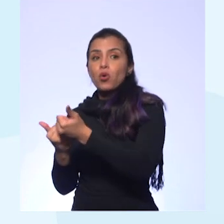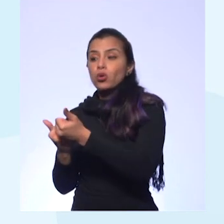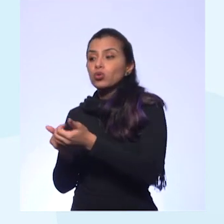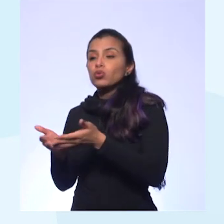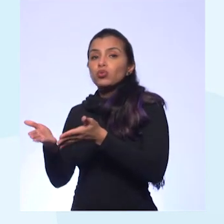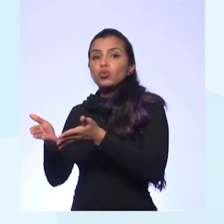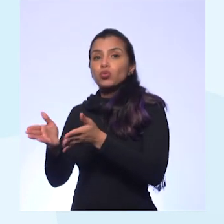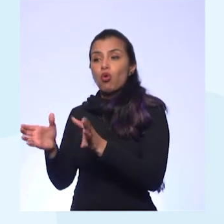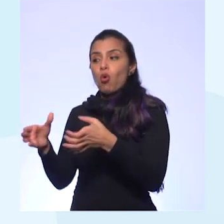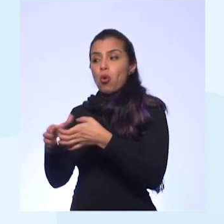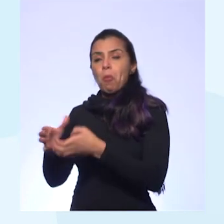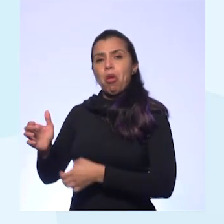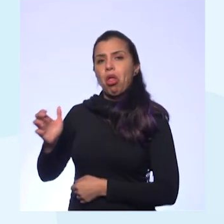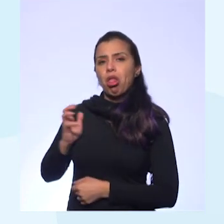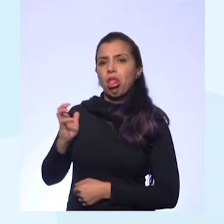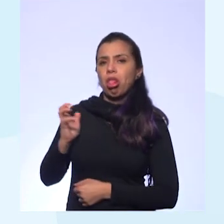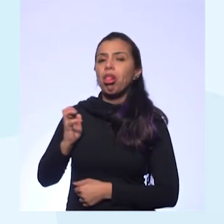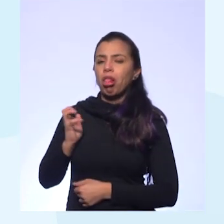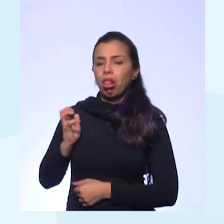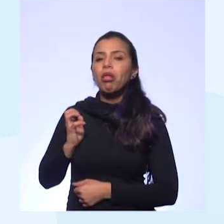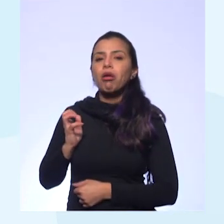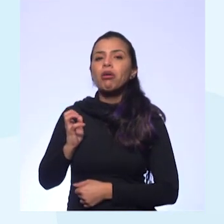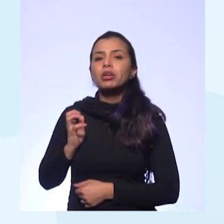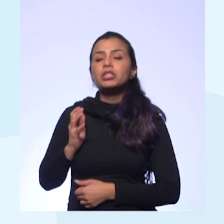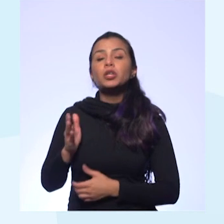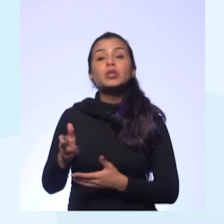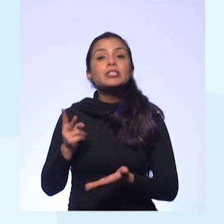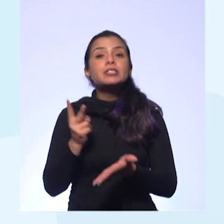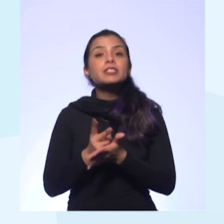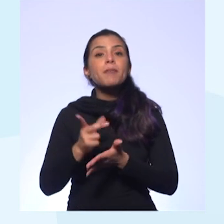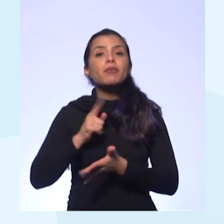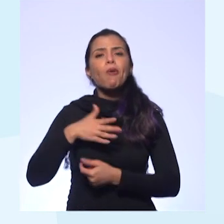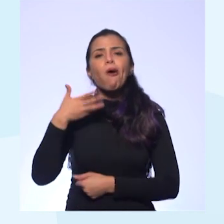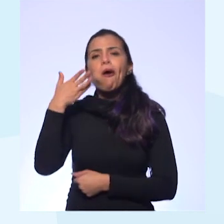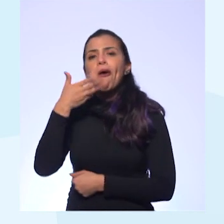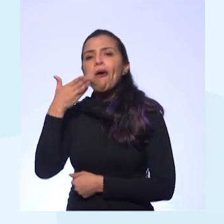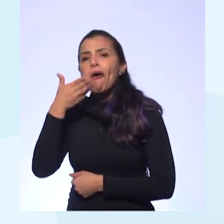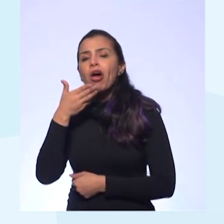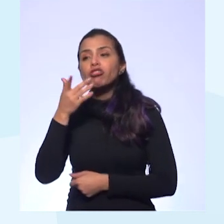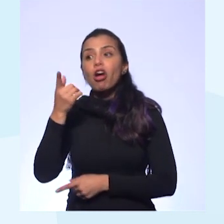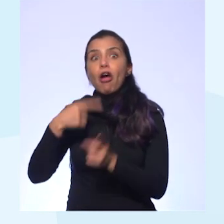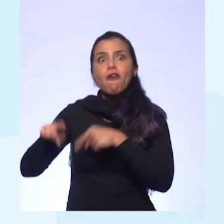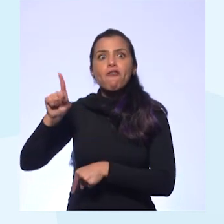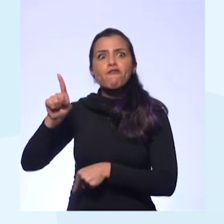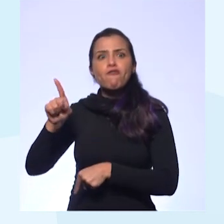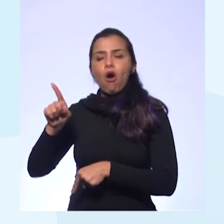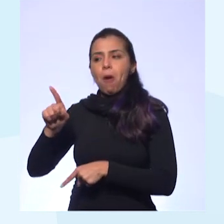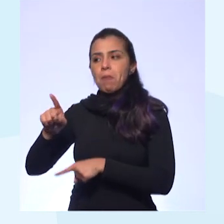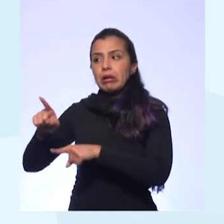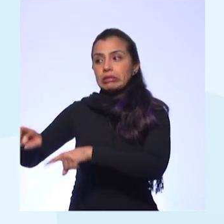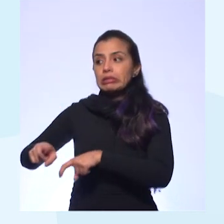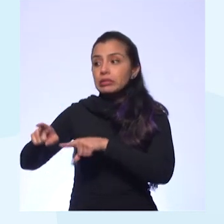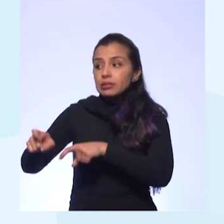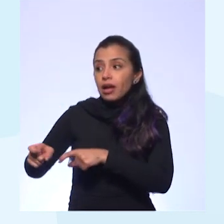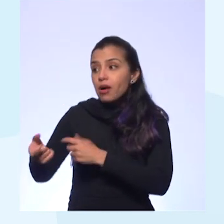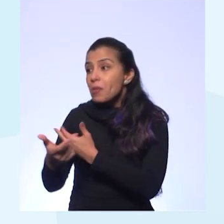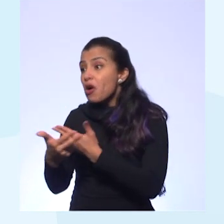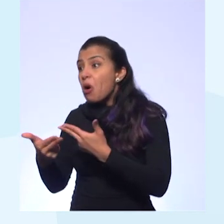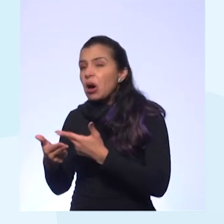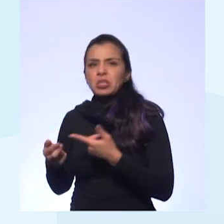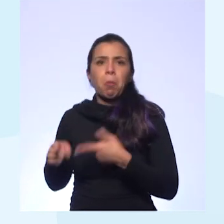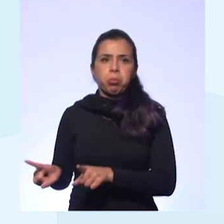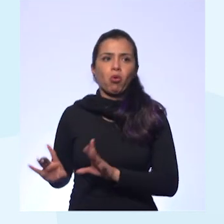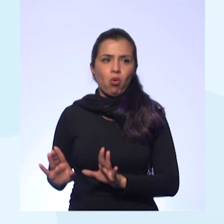da propriedade privada, então qualquer discurso que falasse sobre reforma agrária, por exemplo, os girondinos seriam contra, e